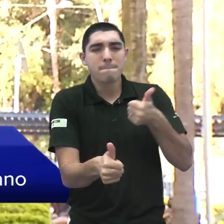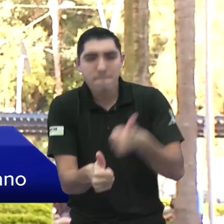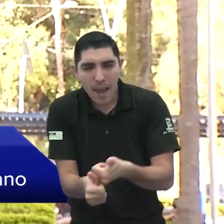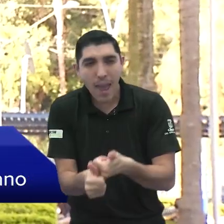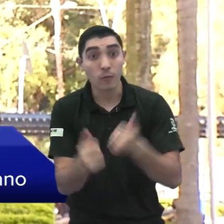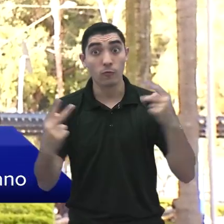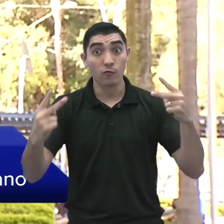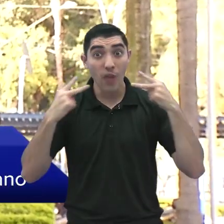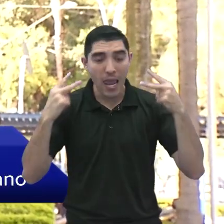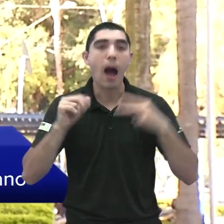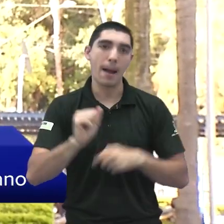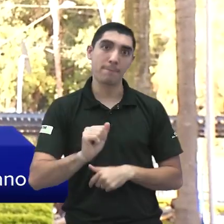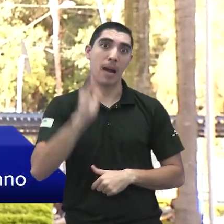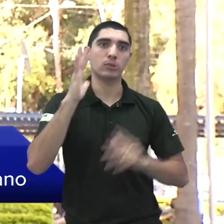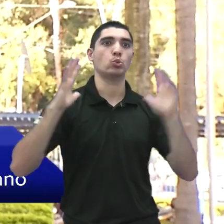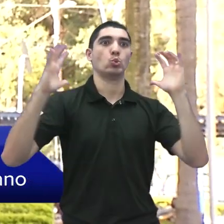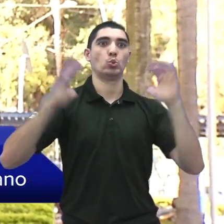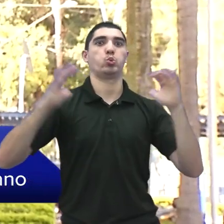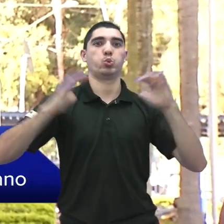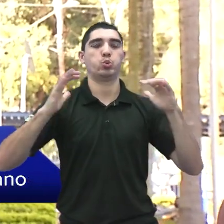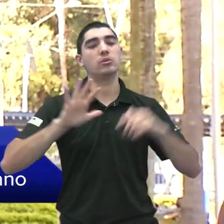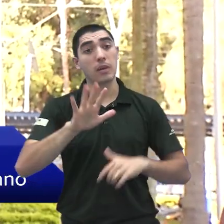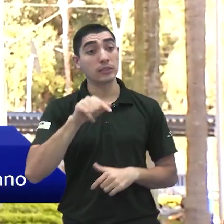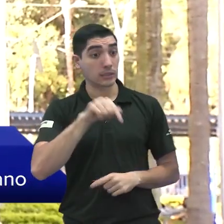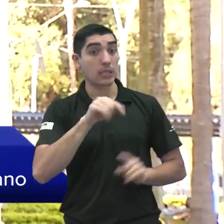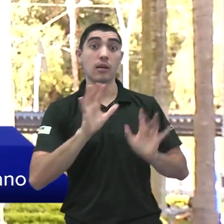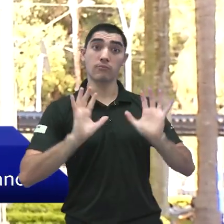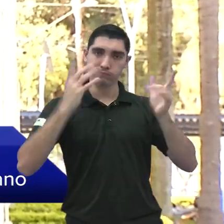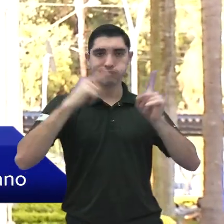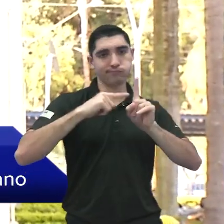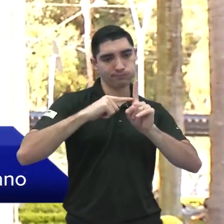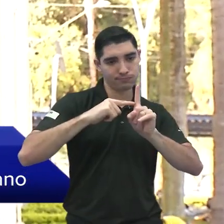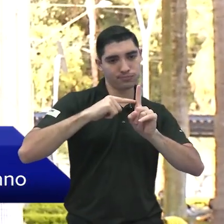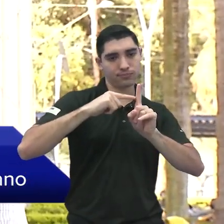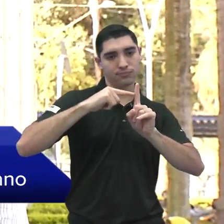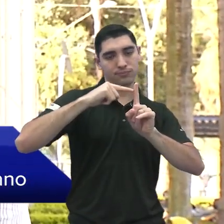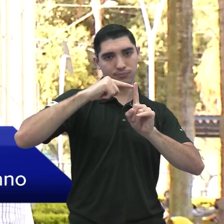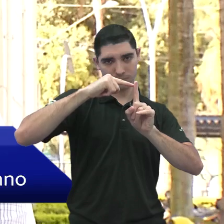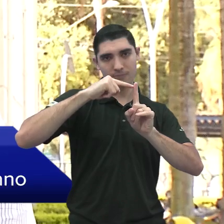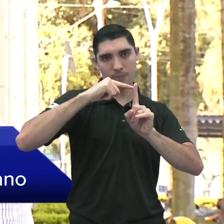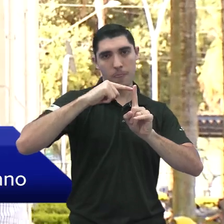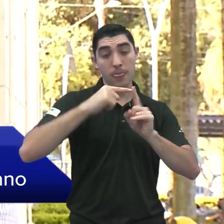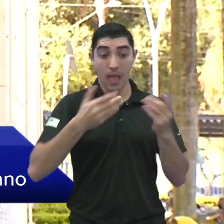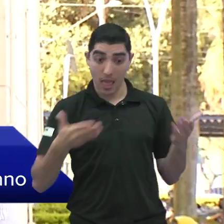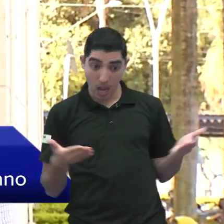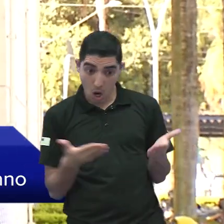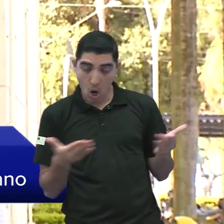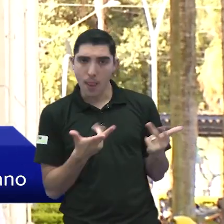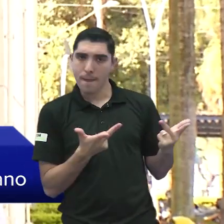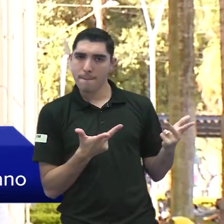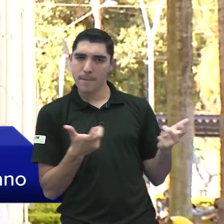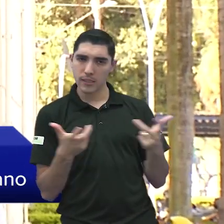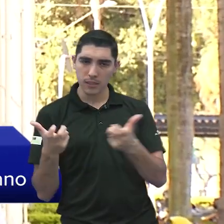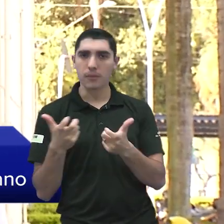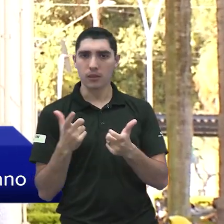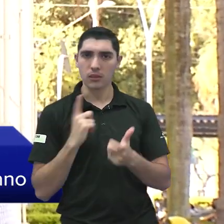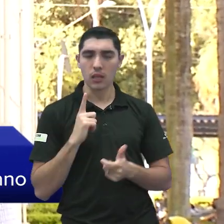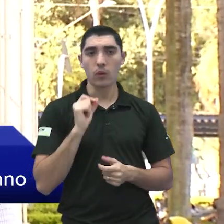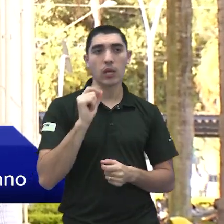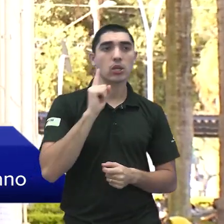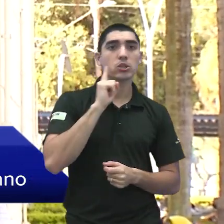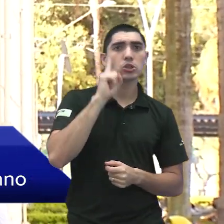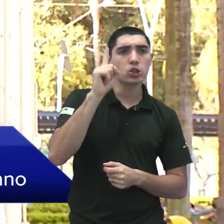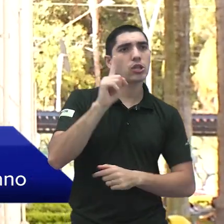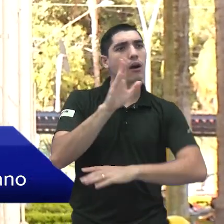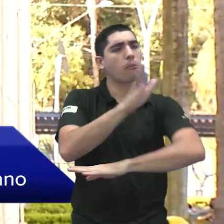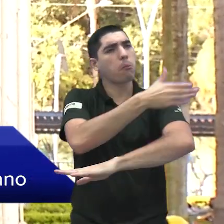quando começa efetivamente o verão. As temperaturas também se elevam um pouco mais para o final dela, mas agora a gente já começa a ter essa